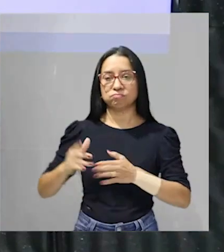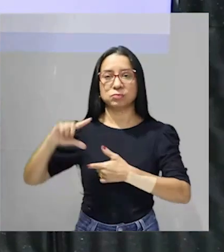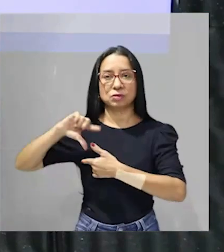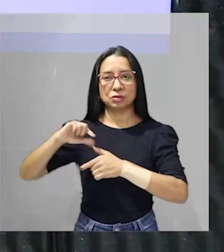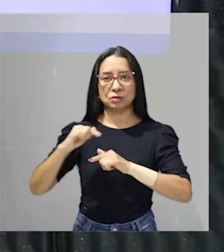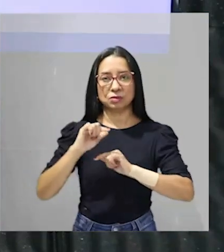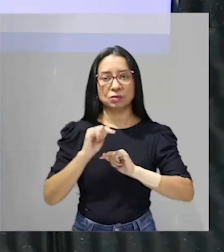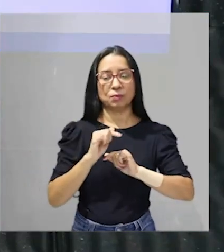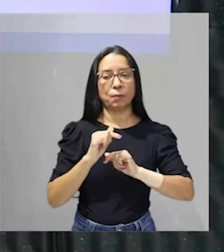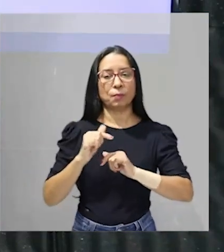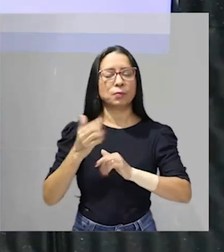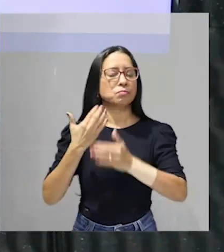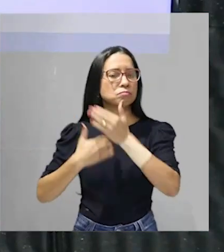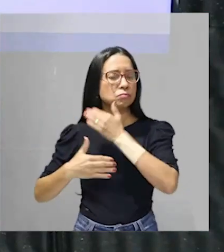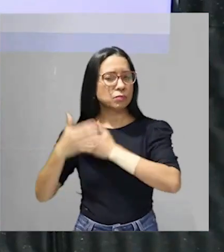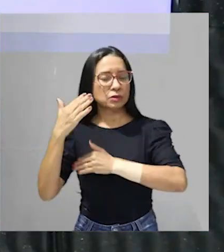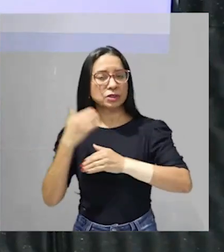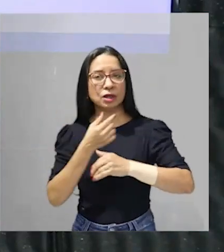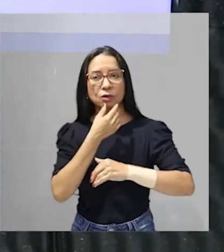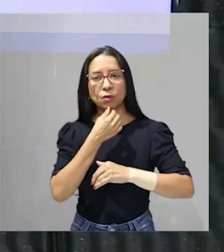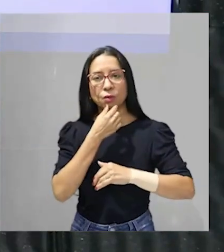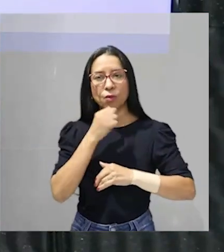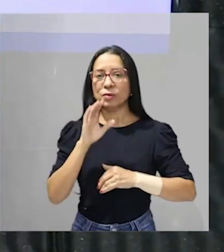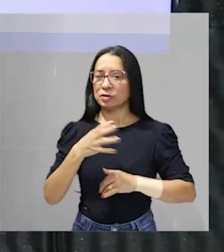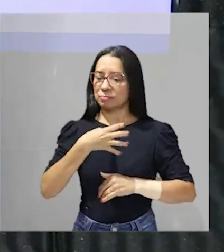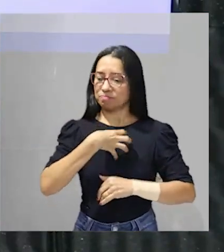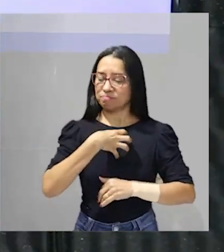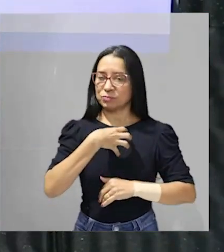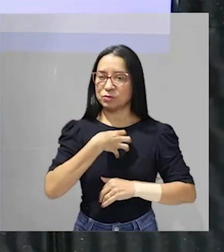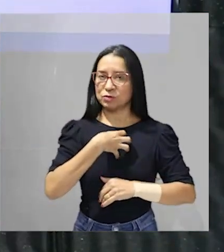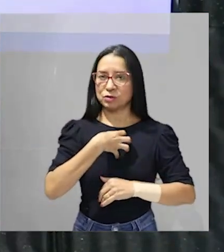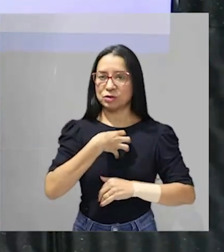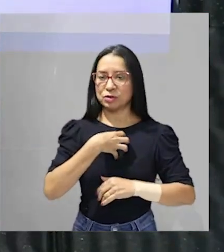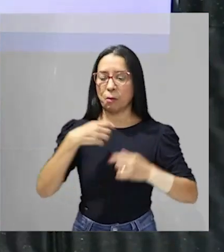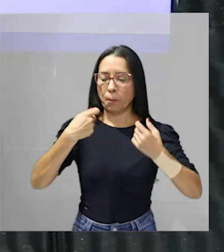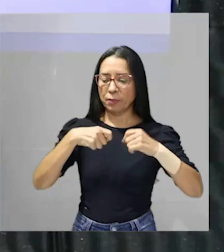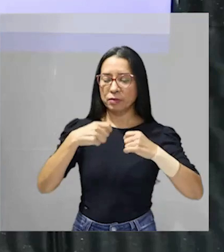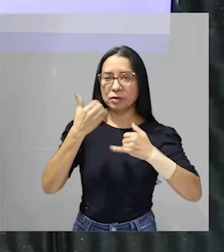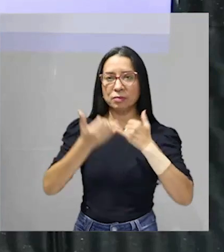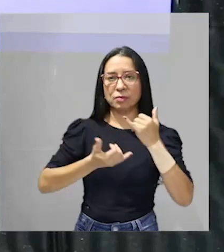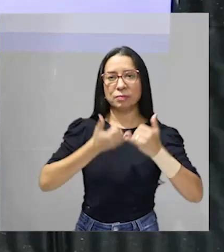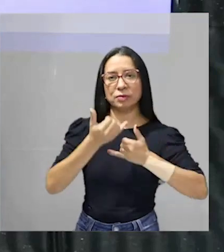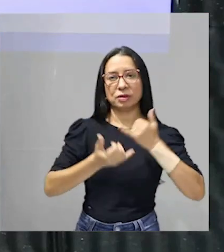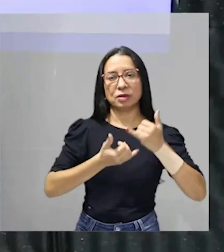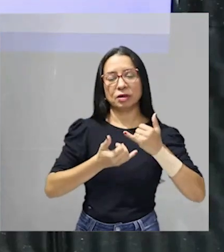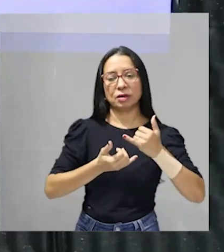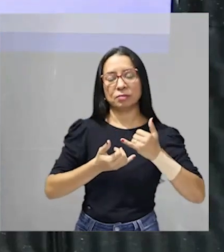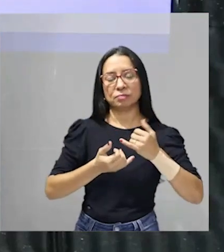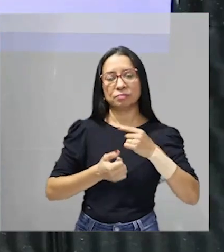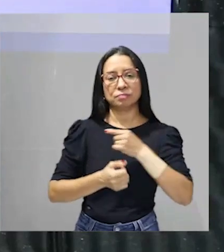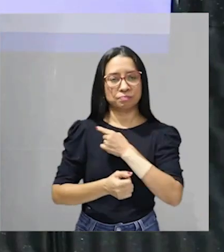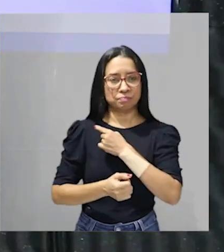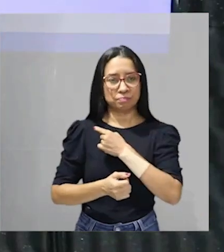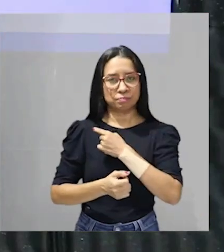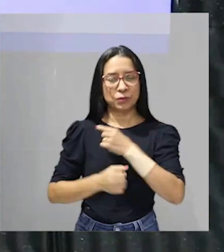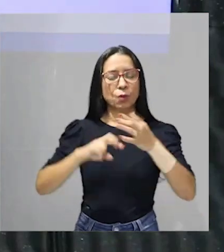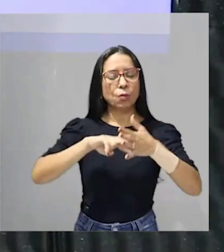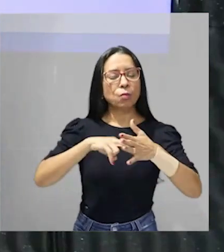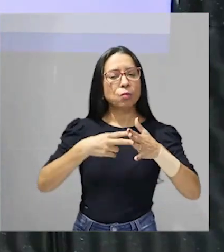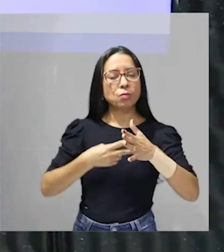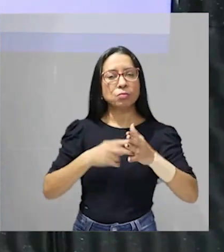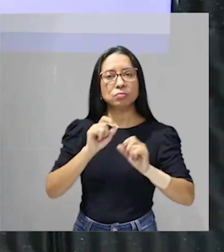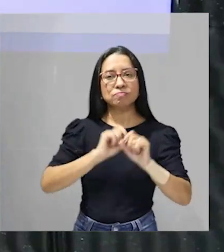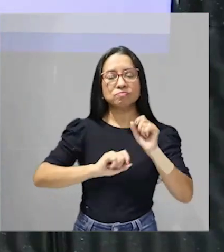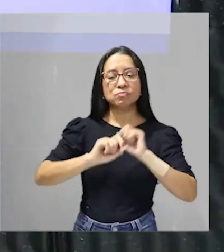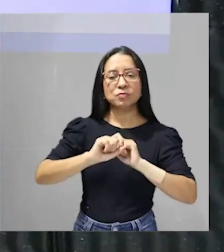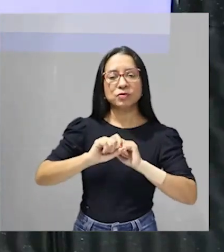de jogar a necessidade de brincar O que é jogo aqui é muito importante vocês começarem